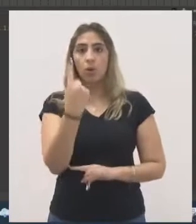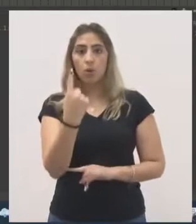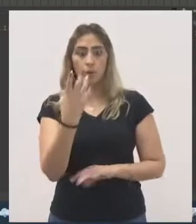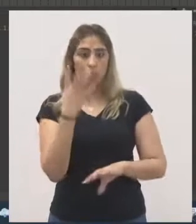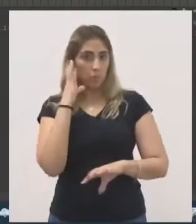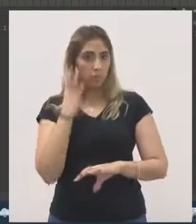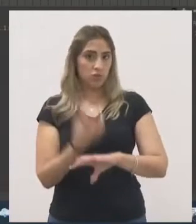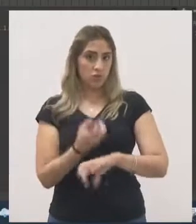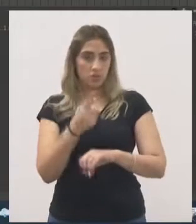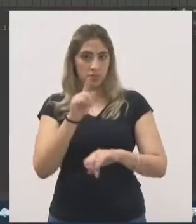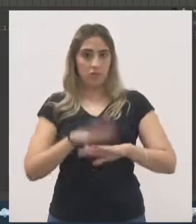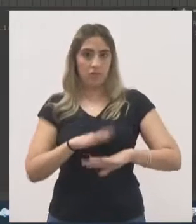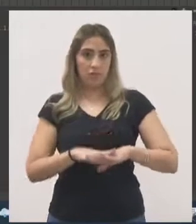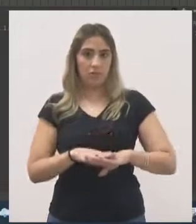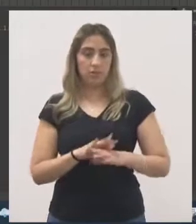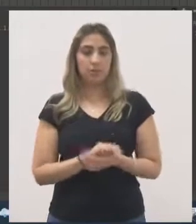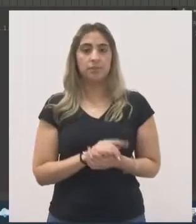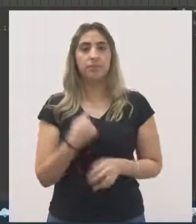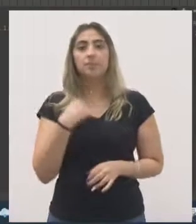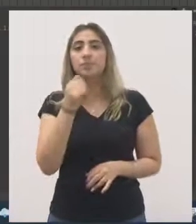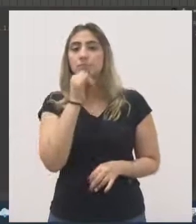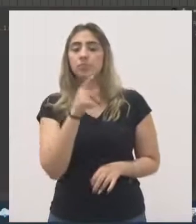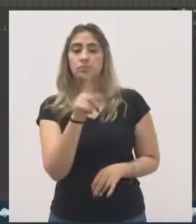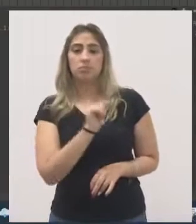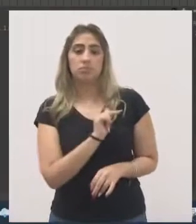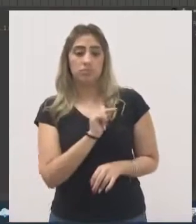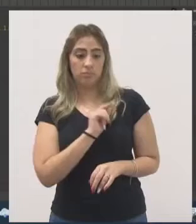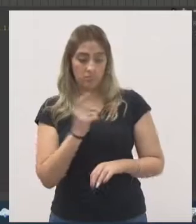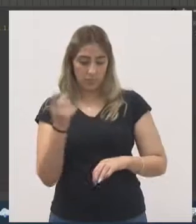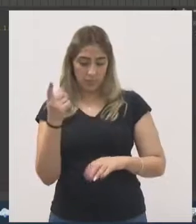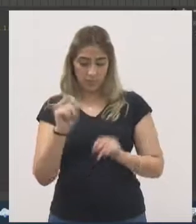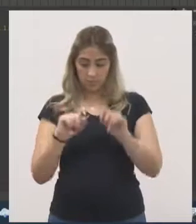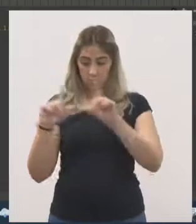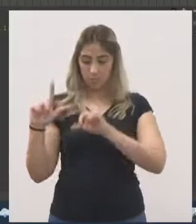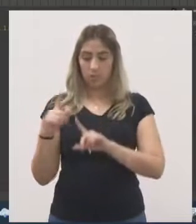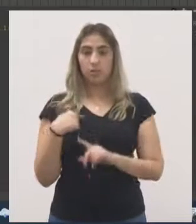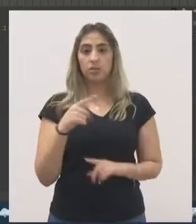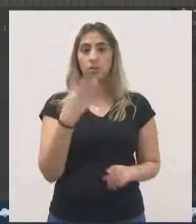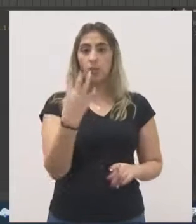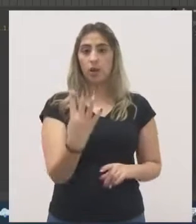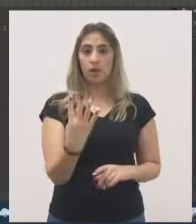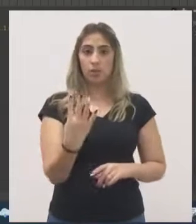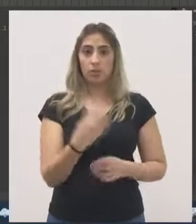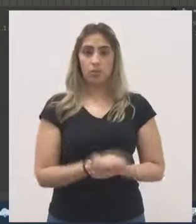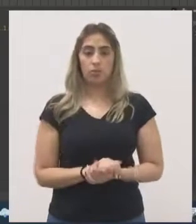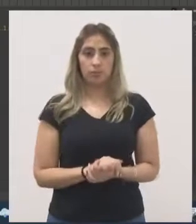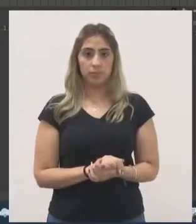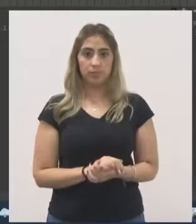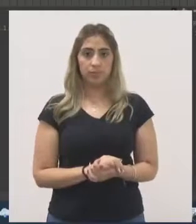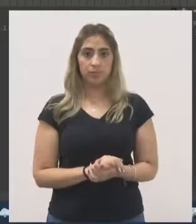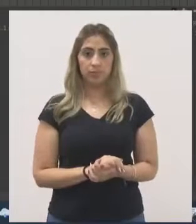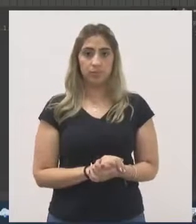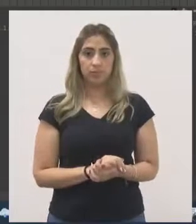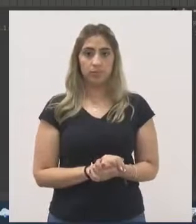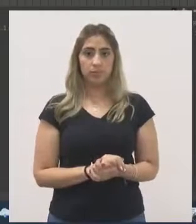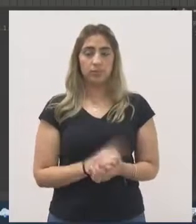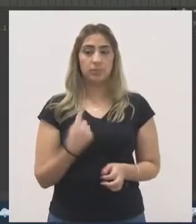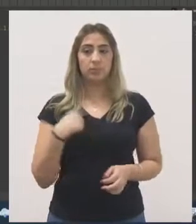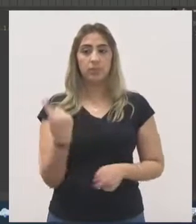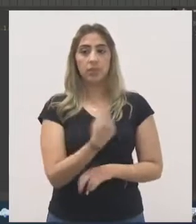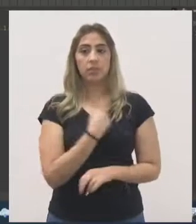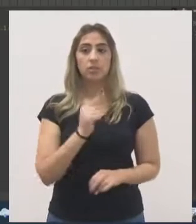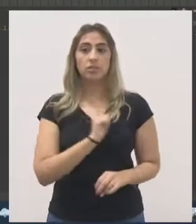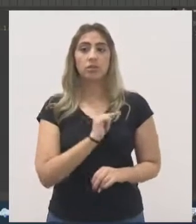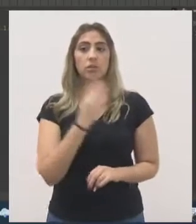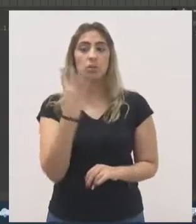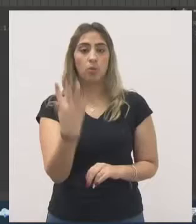gente vai fazer? Ali, por exemplo, você tem, na tela aí que a gente está mostrando, seriam 4, né? Isso, a gente tem 4. Então, a gente teria